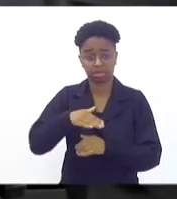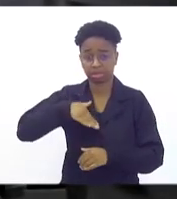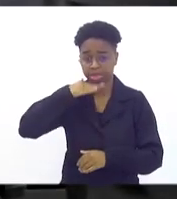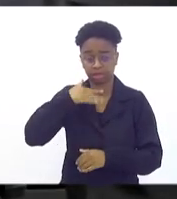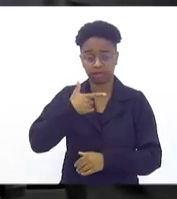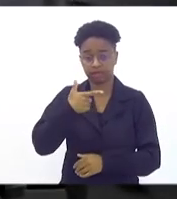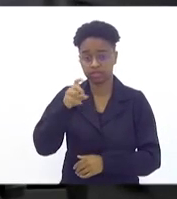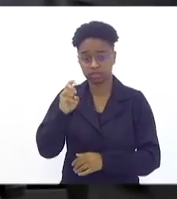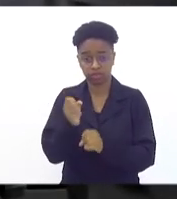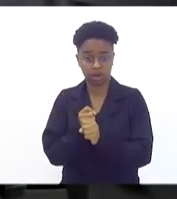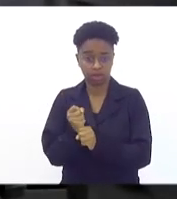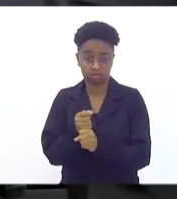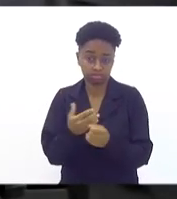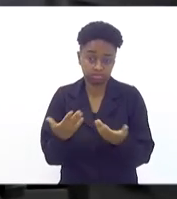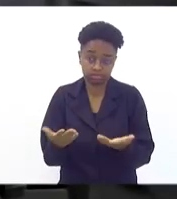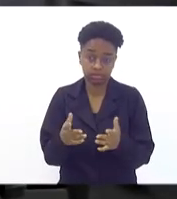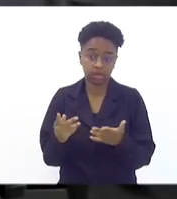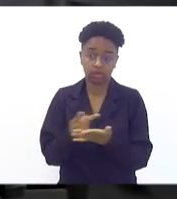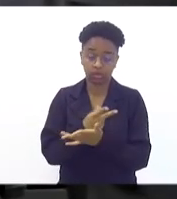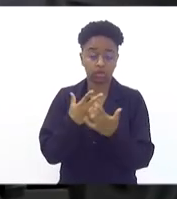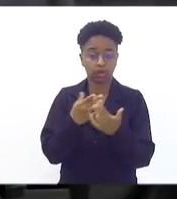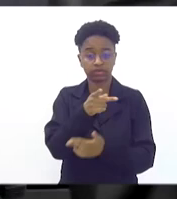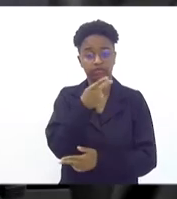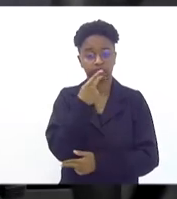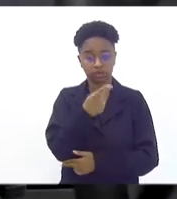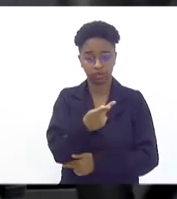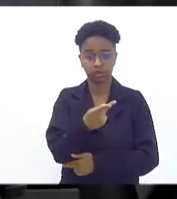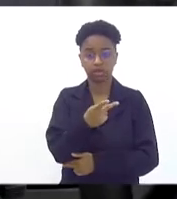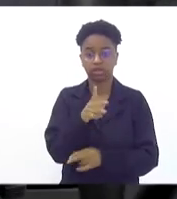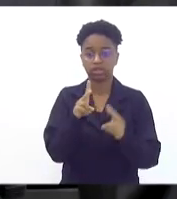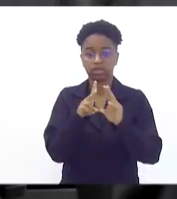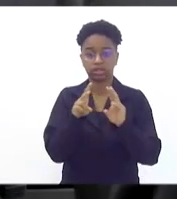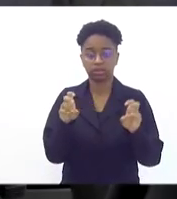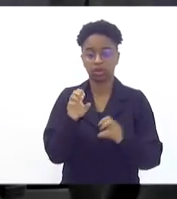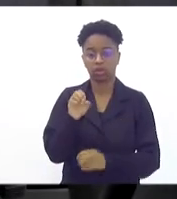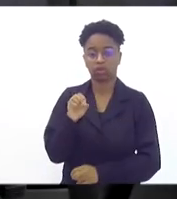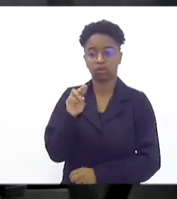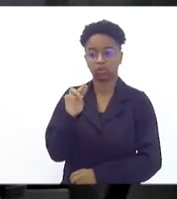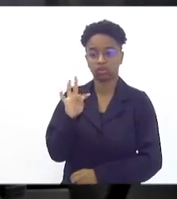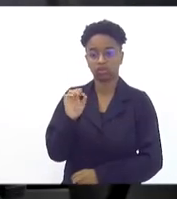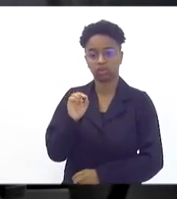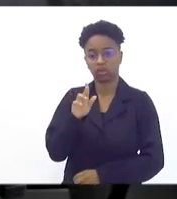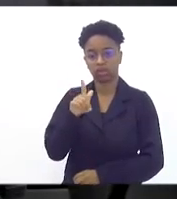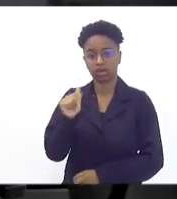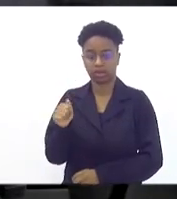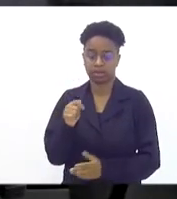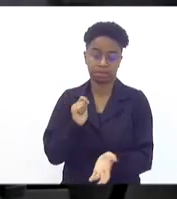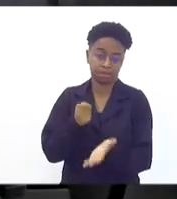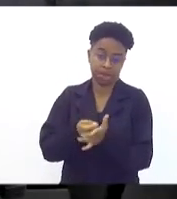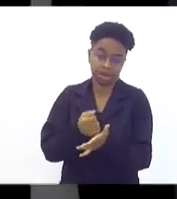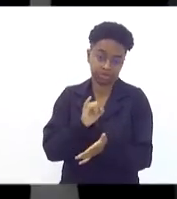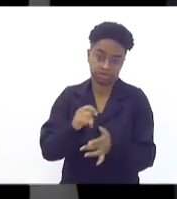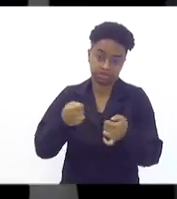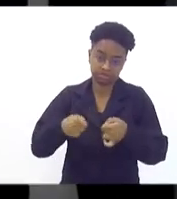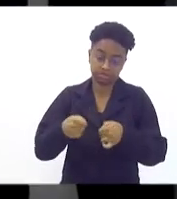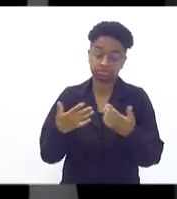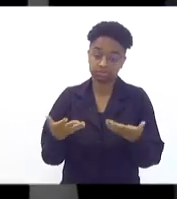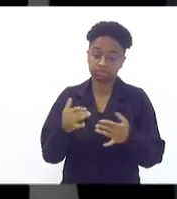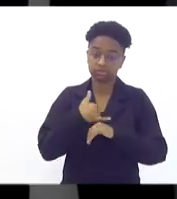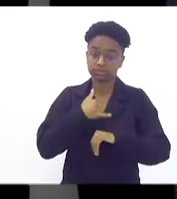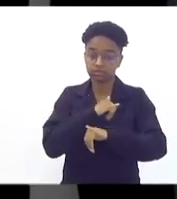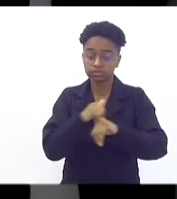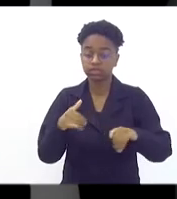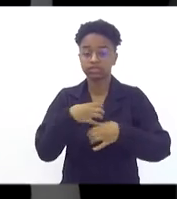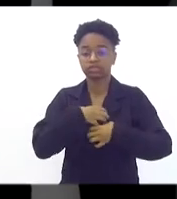e a gente vai ter como o senhor falou a questão da outorga para pagar o que for necessário então só dizer da minha satisfação